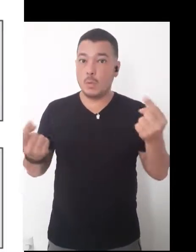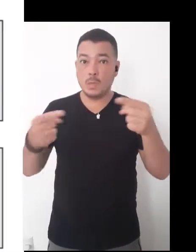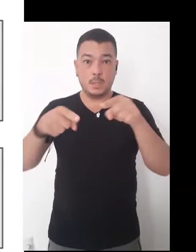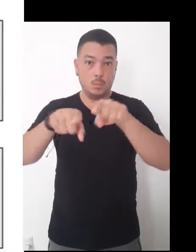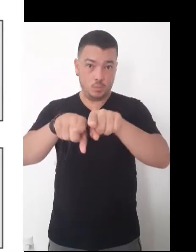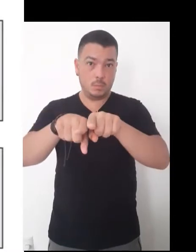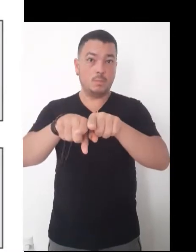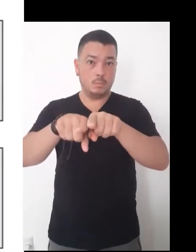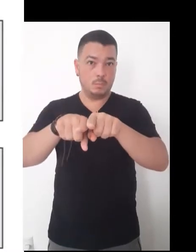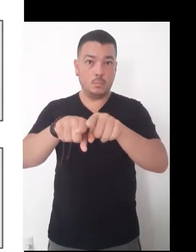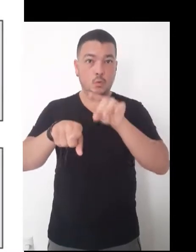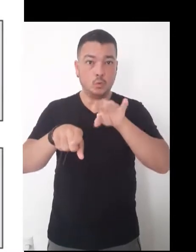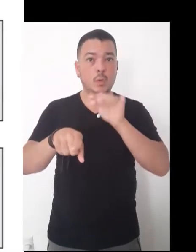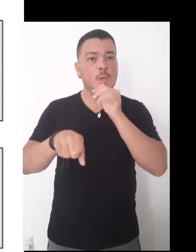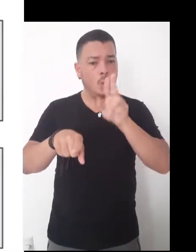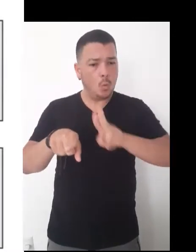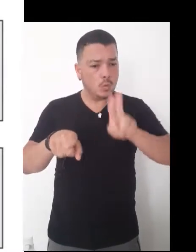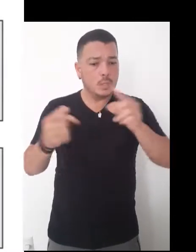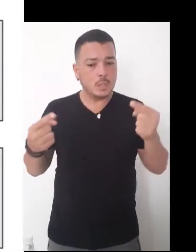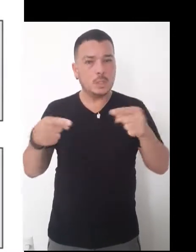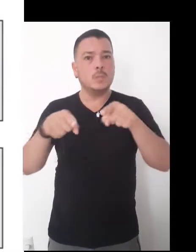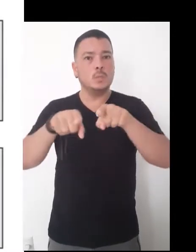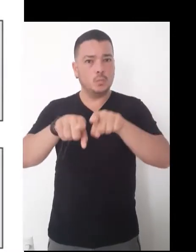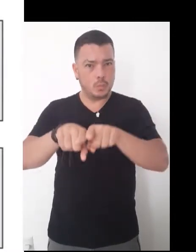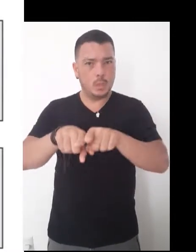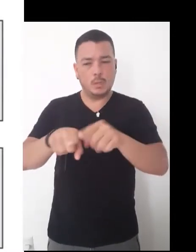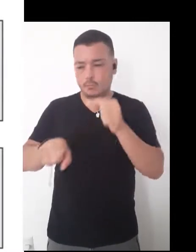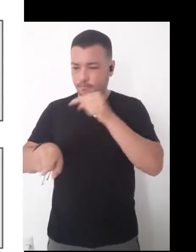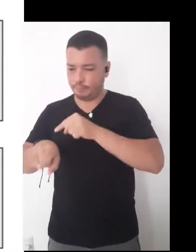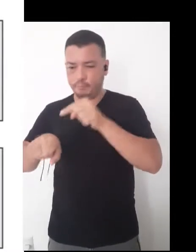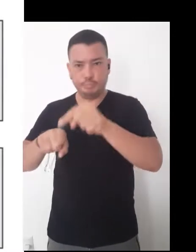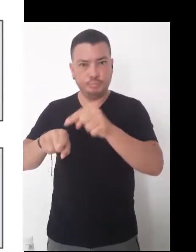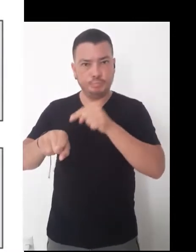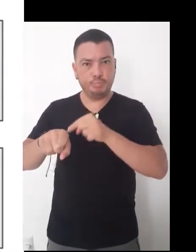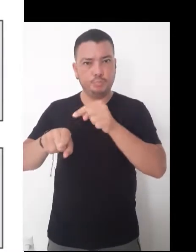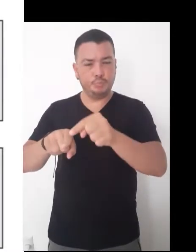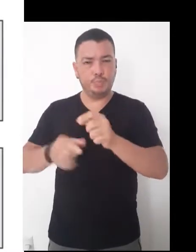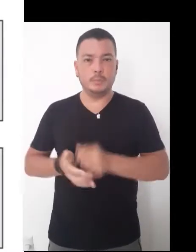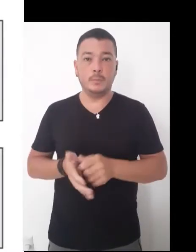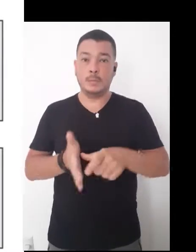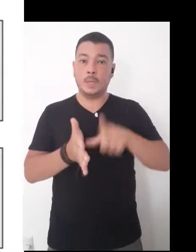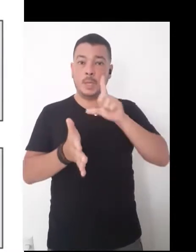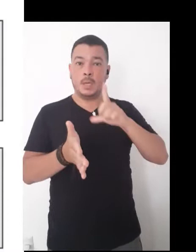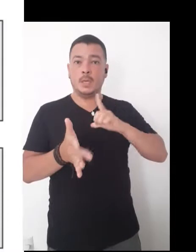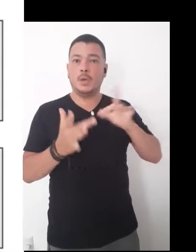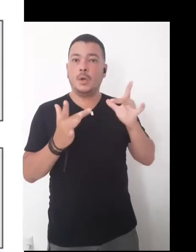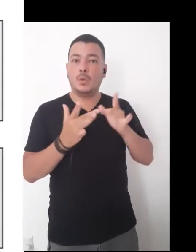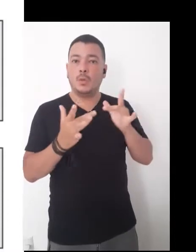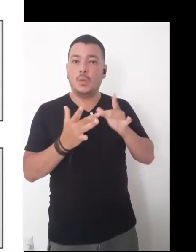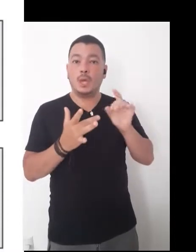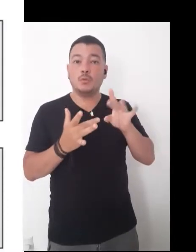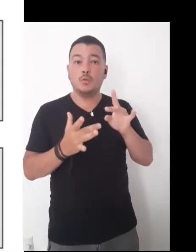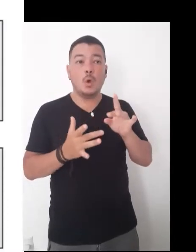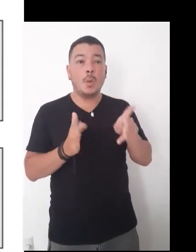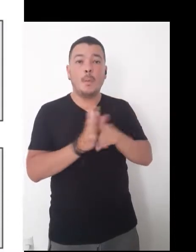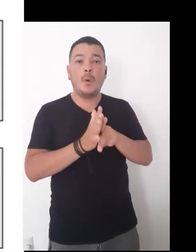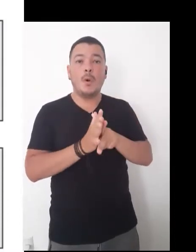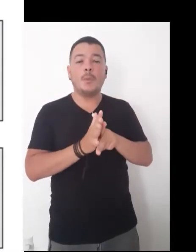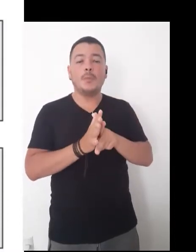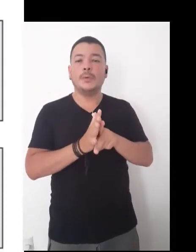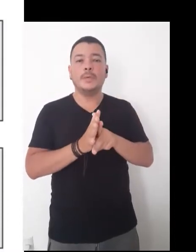simultaneamente. Não basta ter só os contatos dos dois lados da memória. Porque antigamente eu tinha contato dos dois lados, mas eram